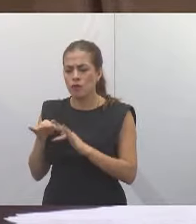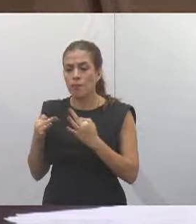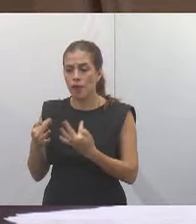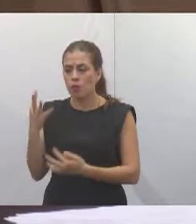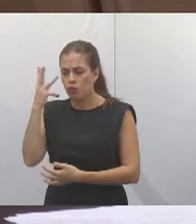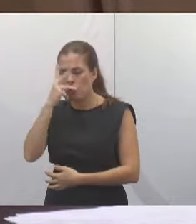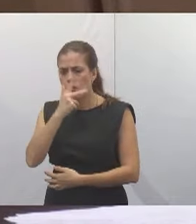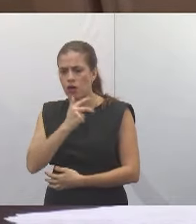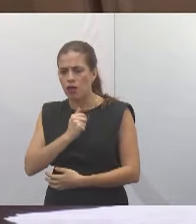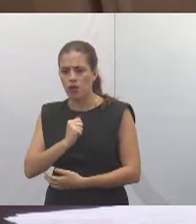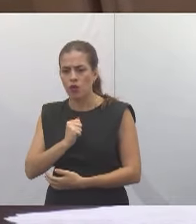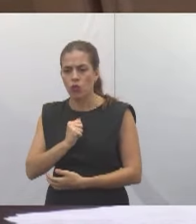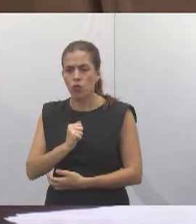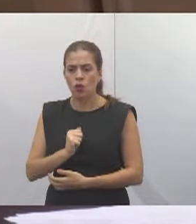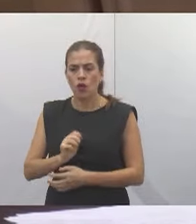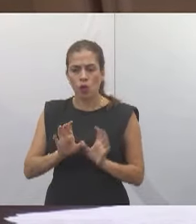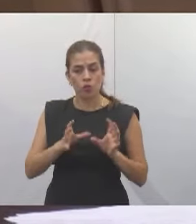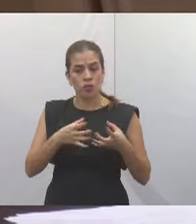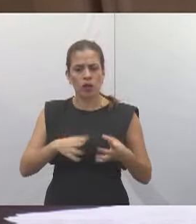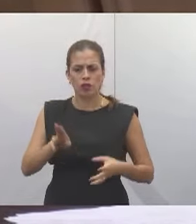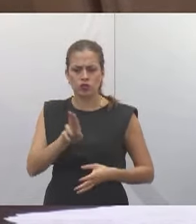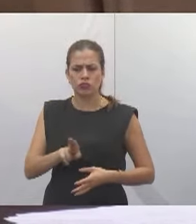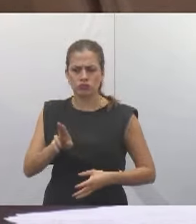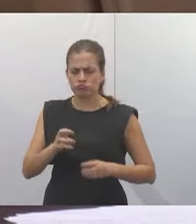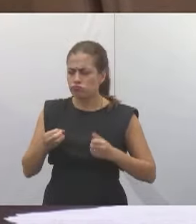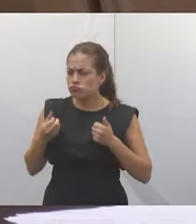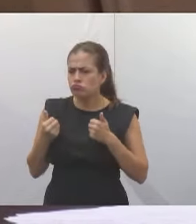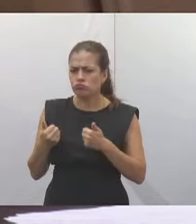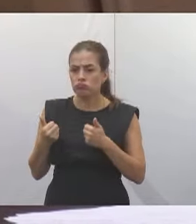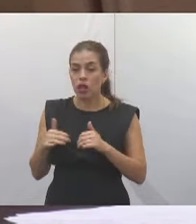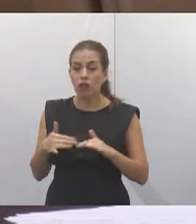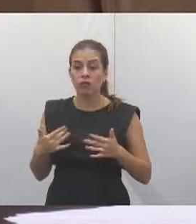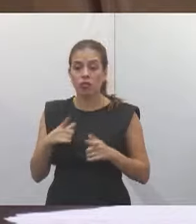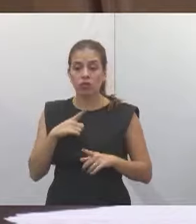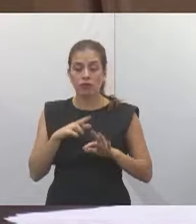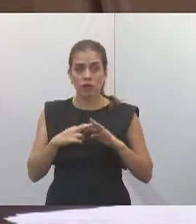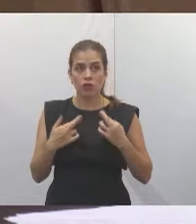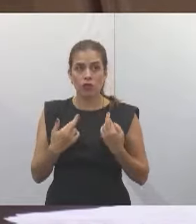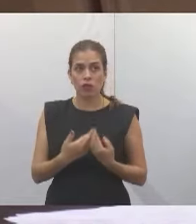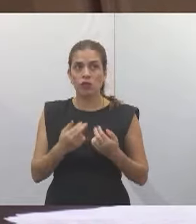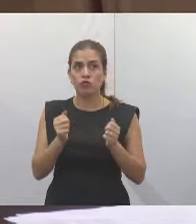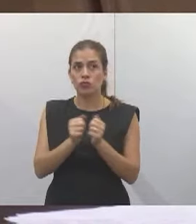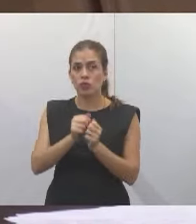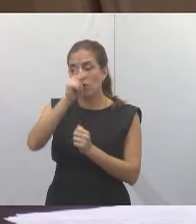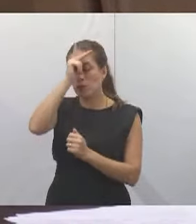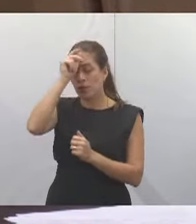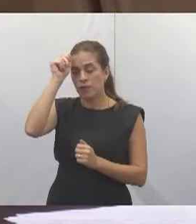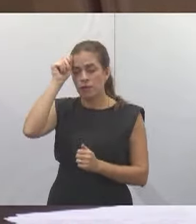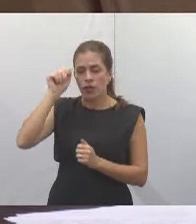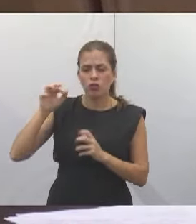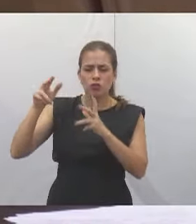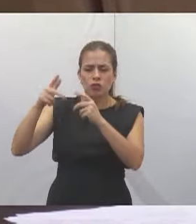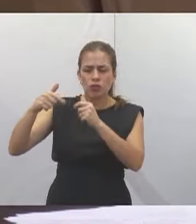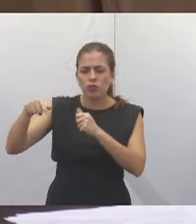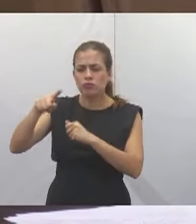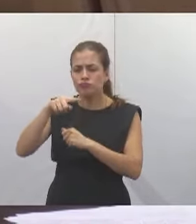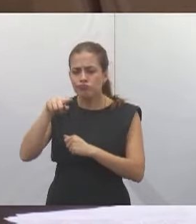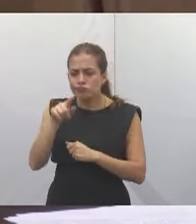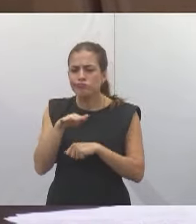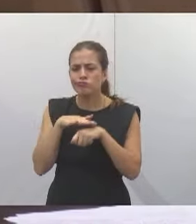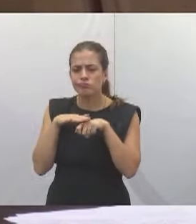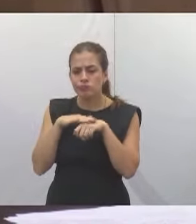né? Sendo útil para a comunidade. A gente teve reunião com o prefeito, a senhora esteve lá e conversamos todo mundo, e as coisas